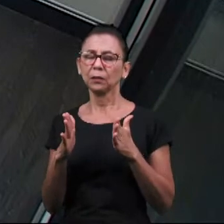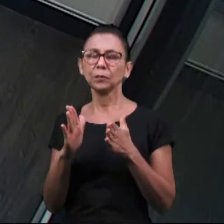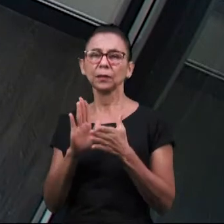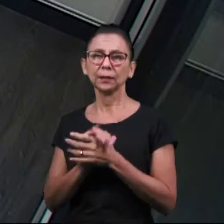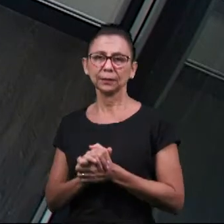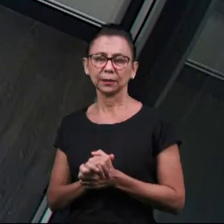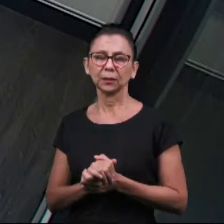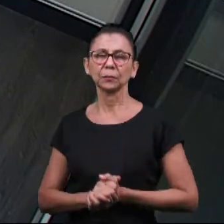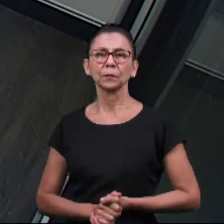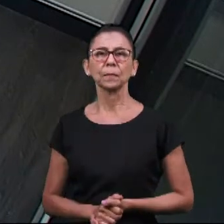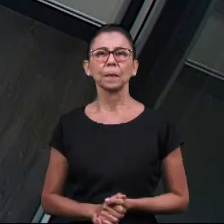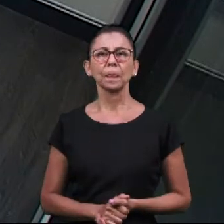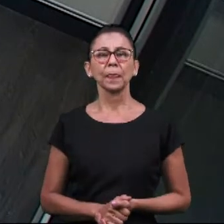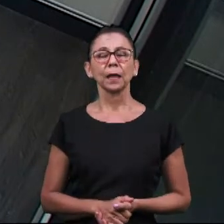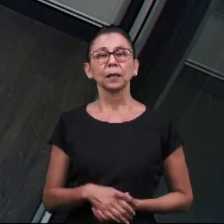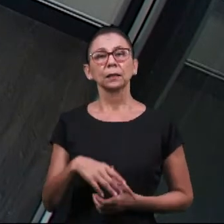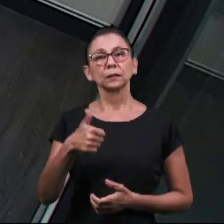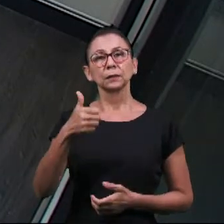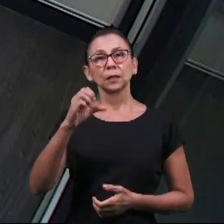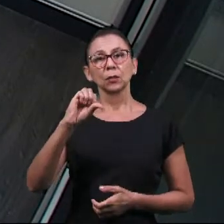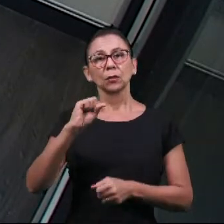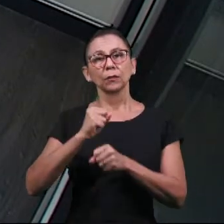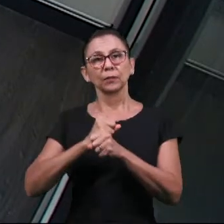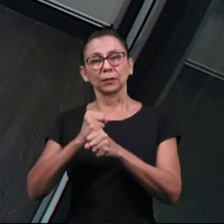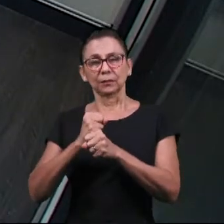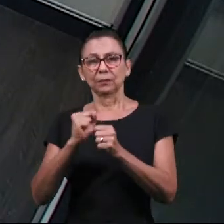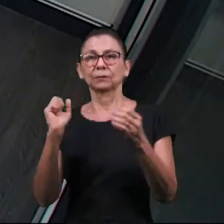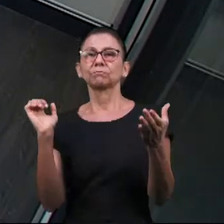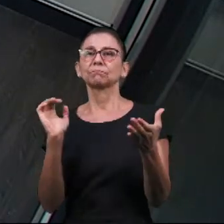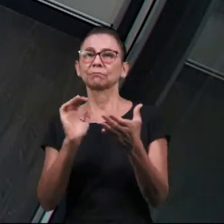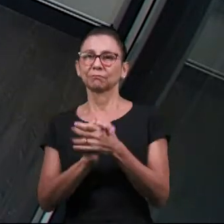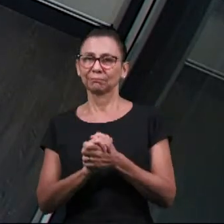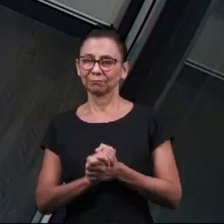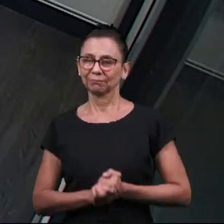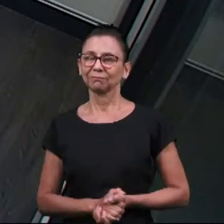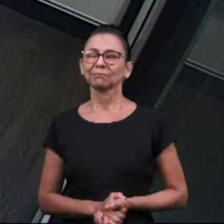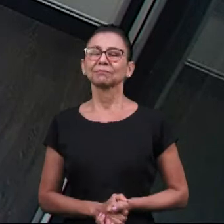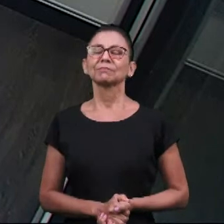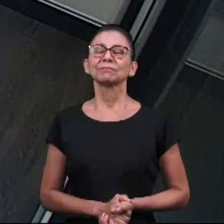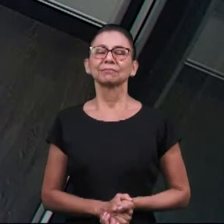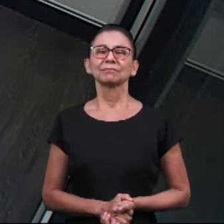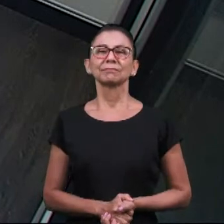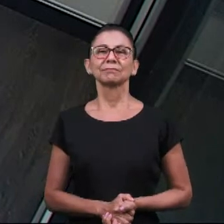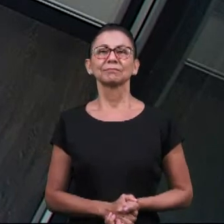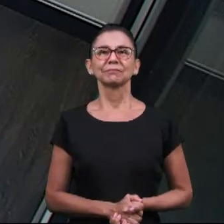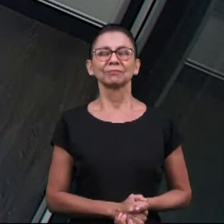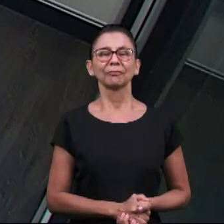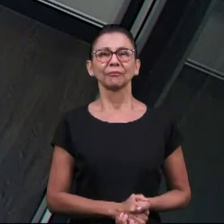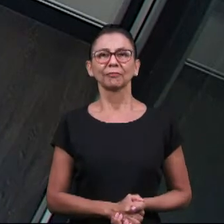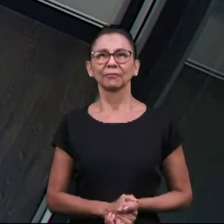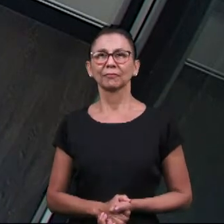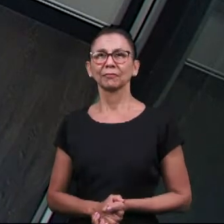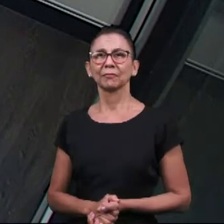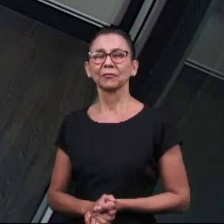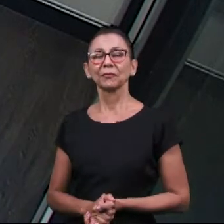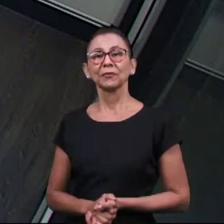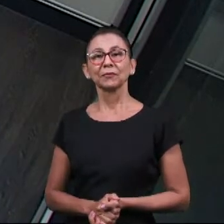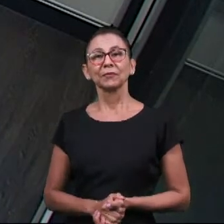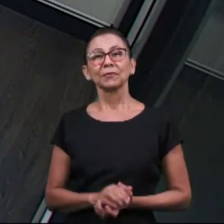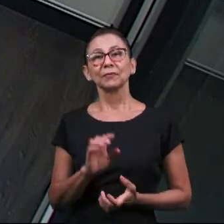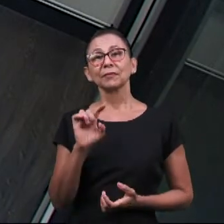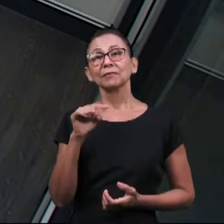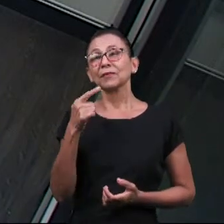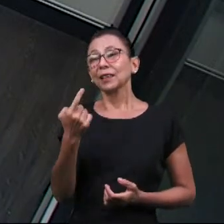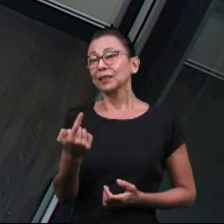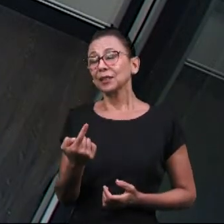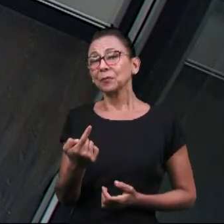temos de casados? 19 anos de casados. Glória a Deus. Fizemos agora. Aí já chegou, aí veio elas, né? As bênçãos da casa.